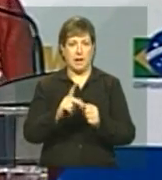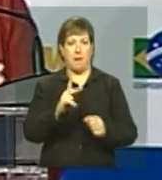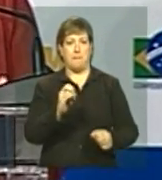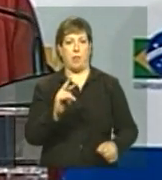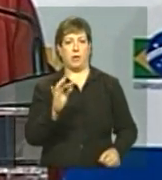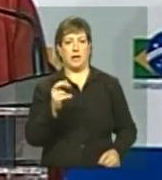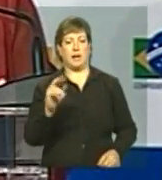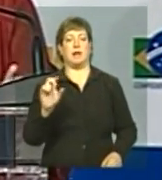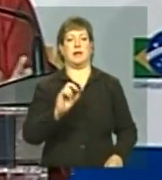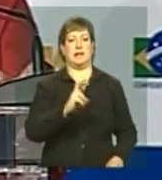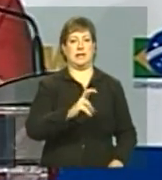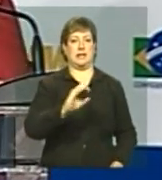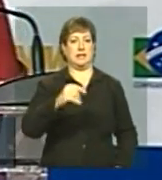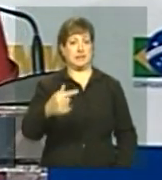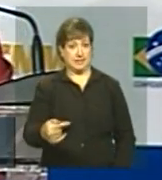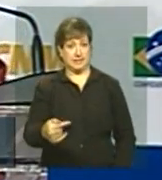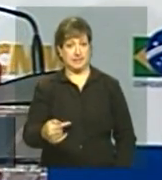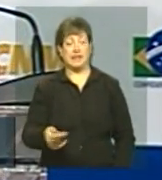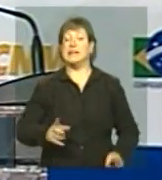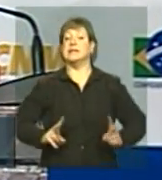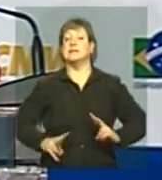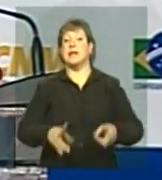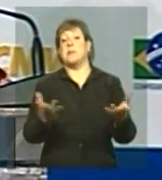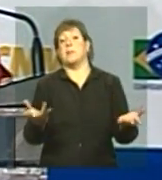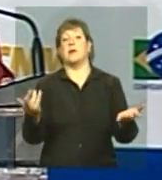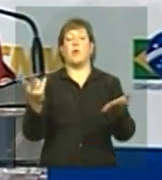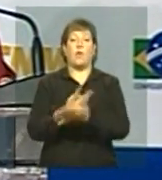portaria 507, sempre que houver